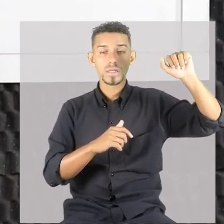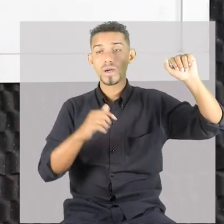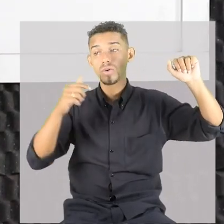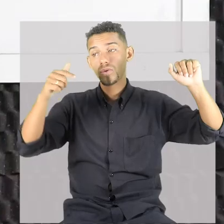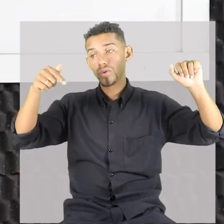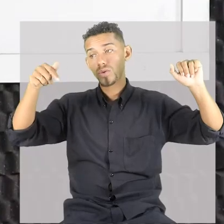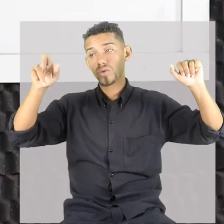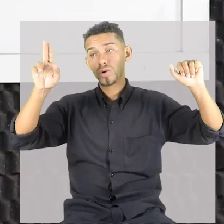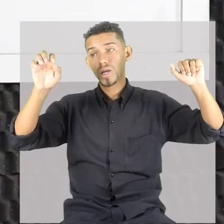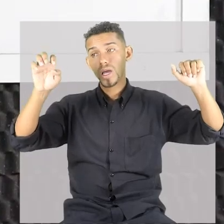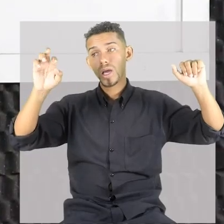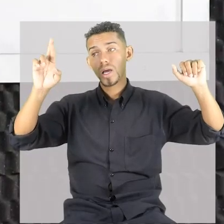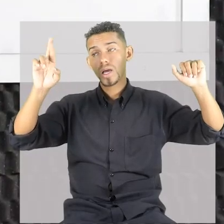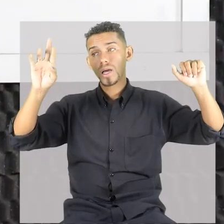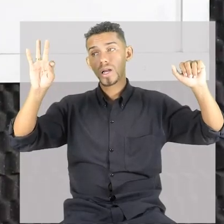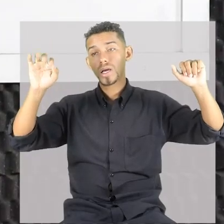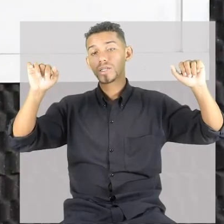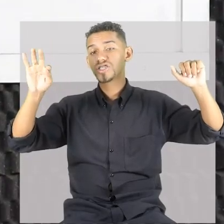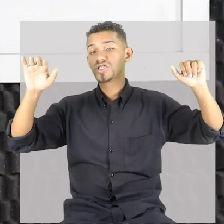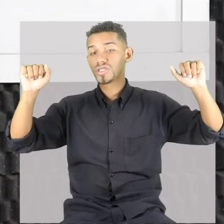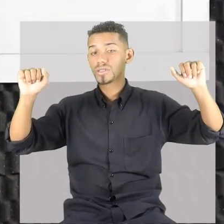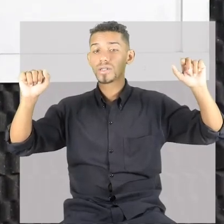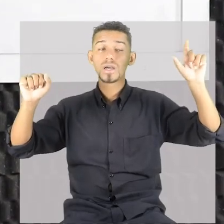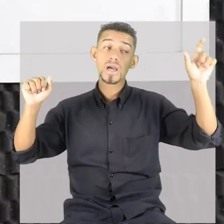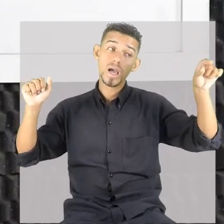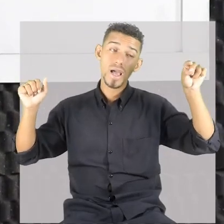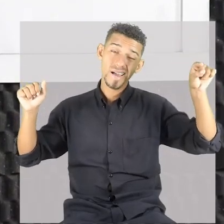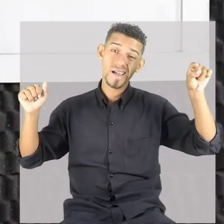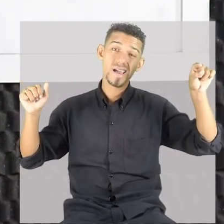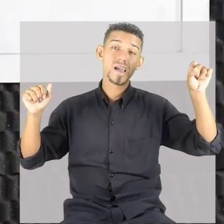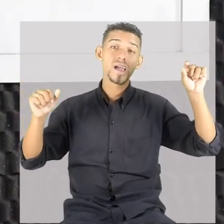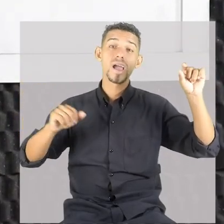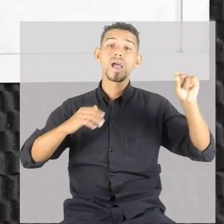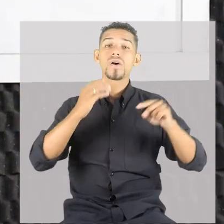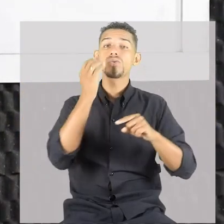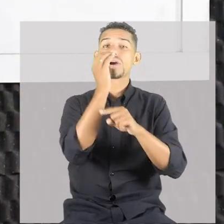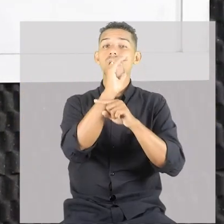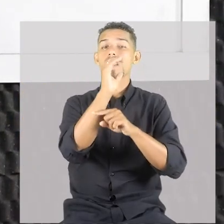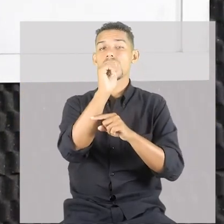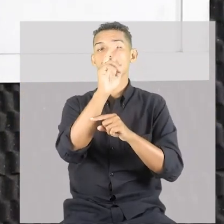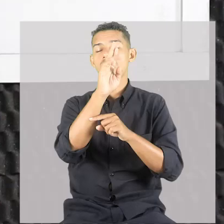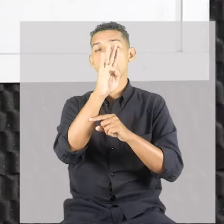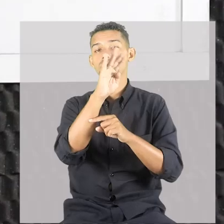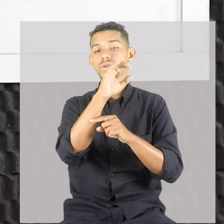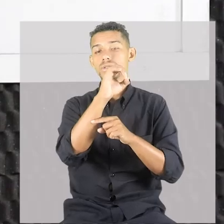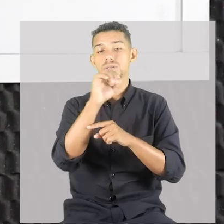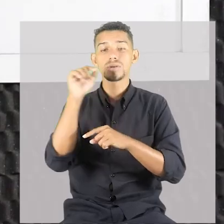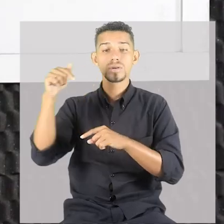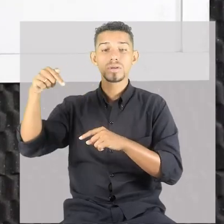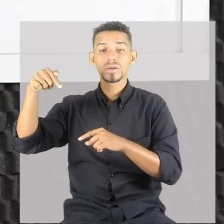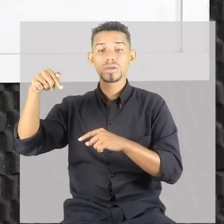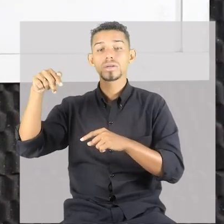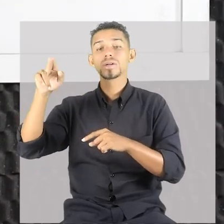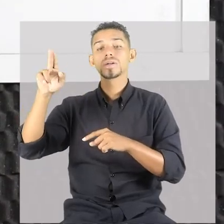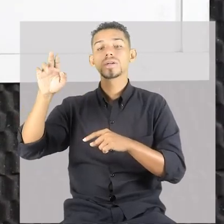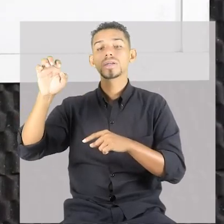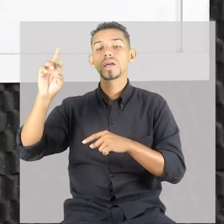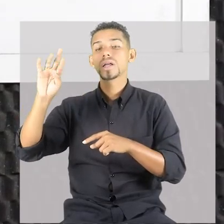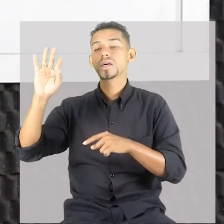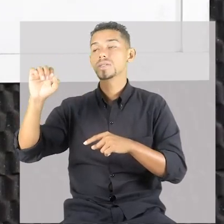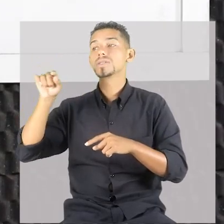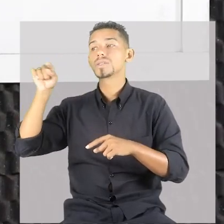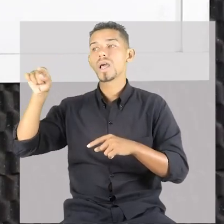diferentes, dois compostos diferentes. A quitina, ela é um carboidrato, enquanto a queratina é uma proteína.